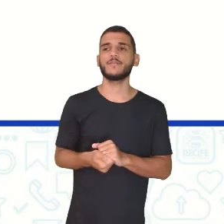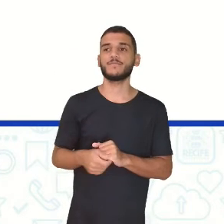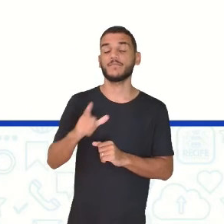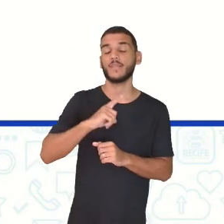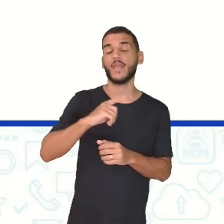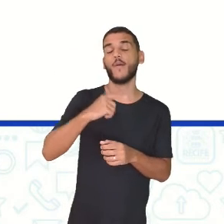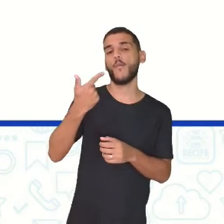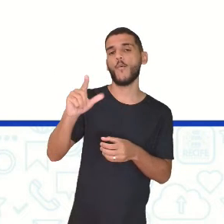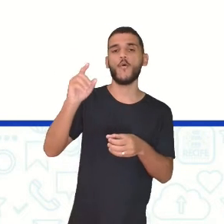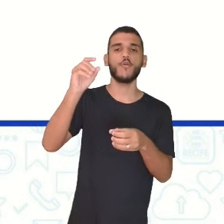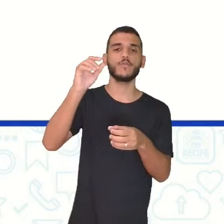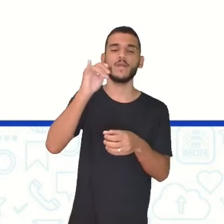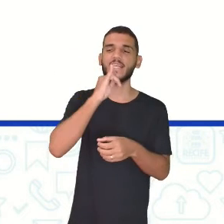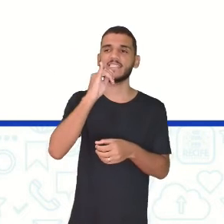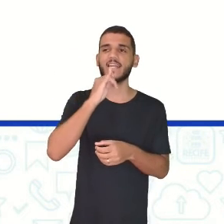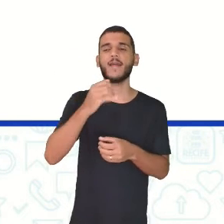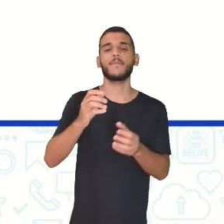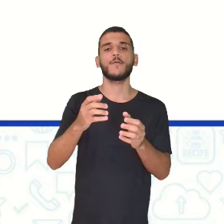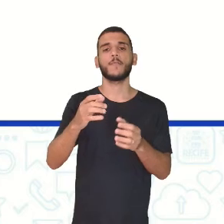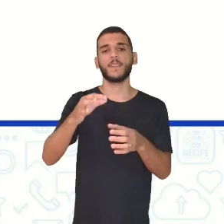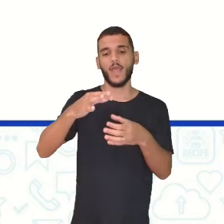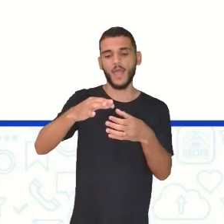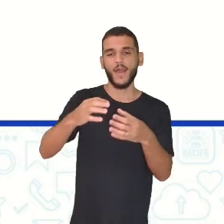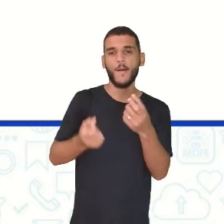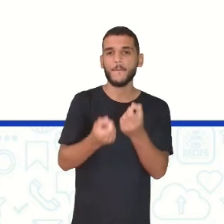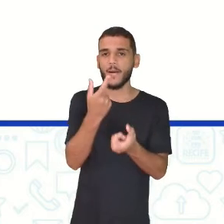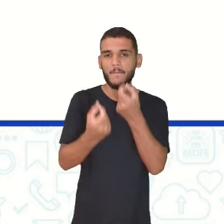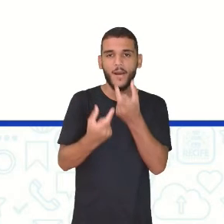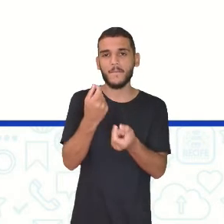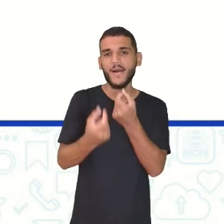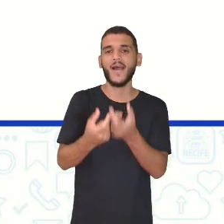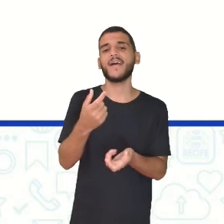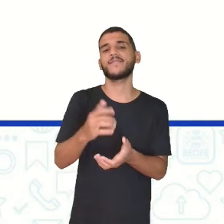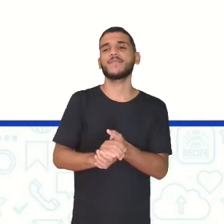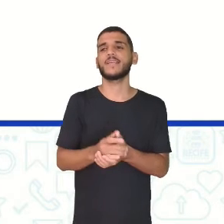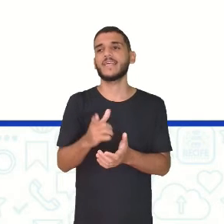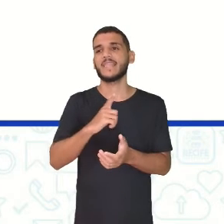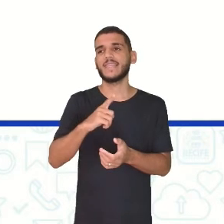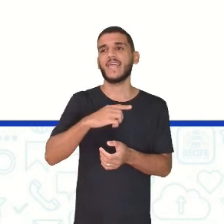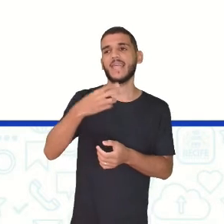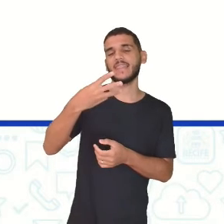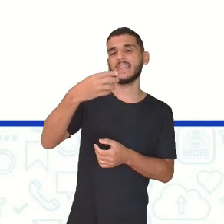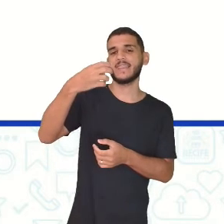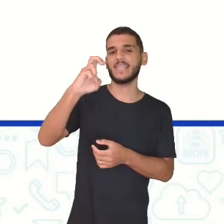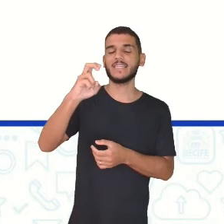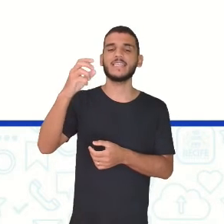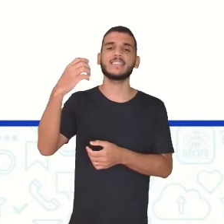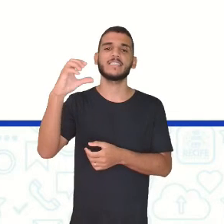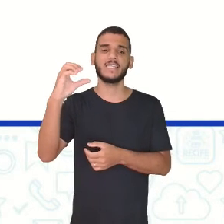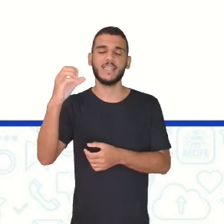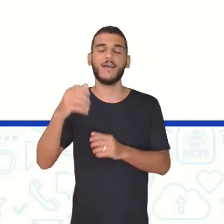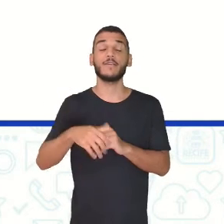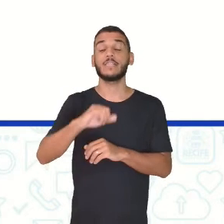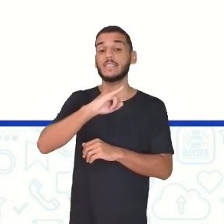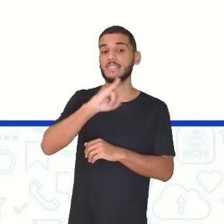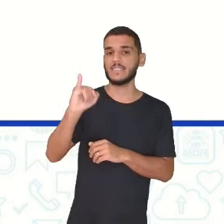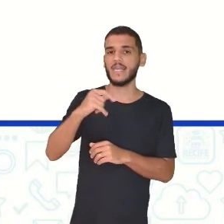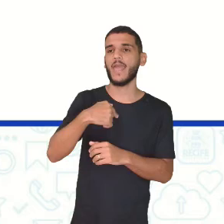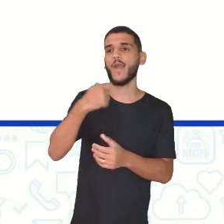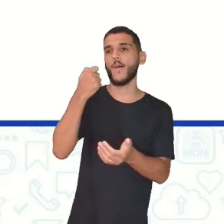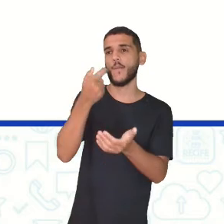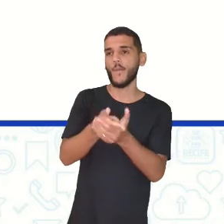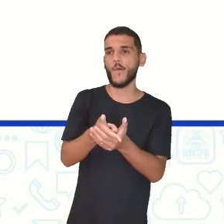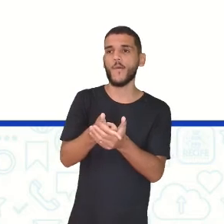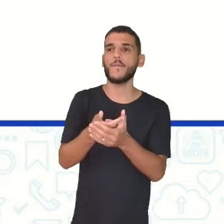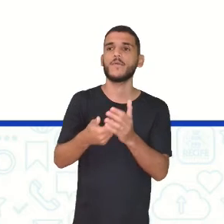outro exemplinho aí, um pacotezinho de pipoca do vovô que custa 35 centavos. Eita. Se eu compro aí, meu Deus, tem